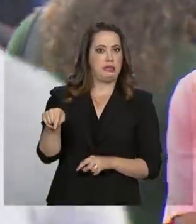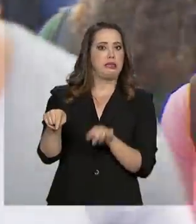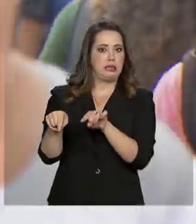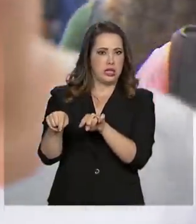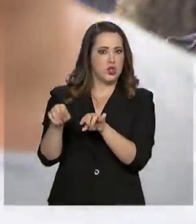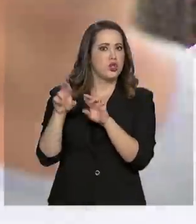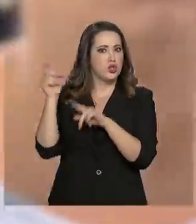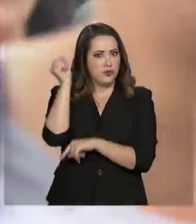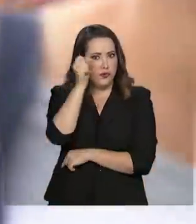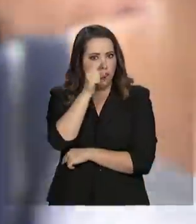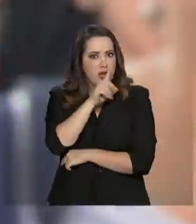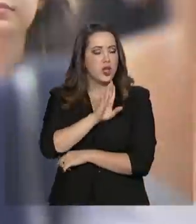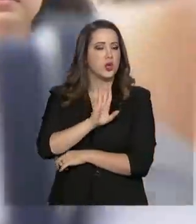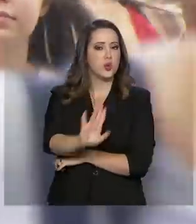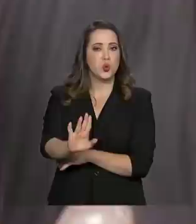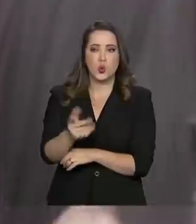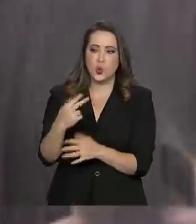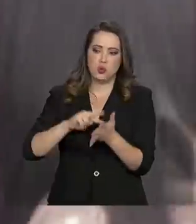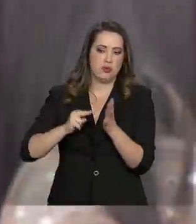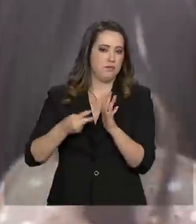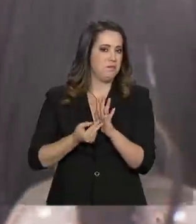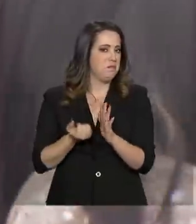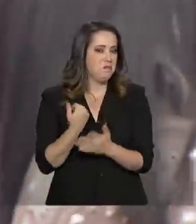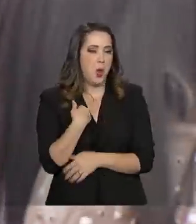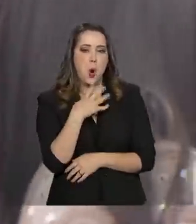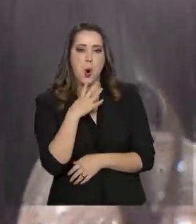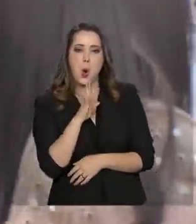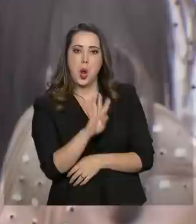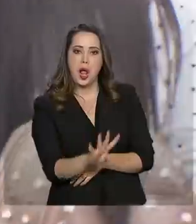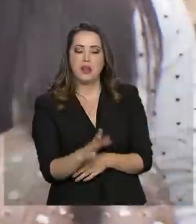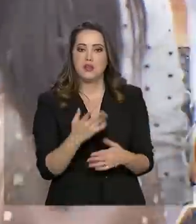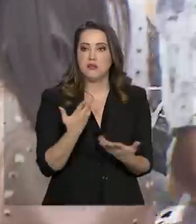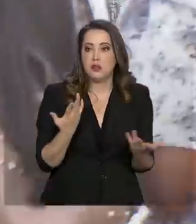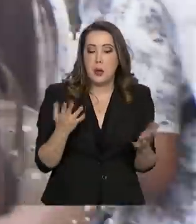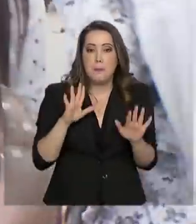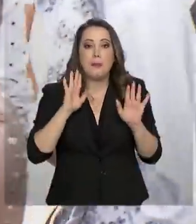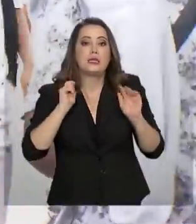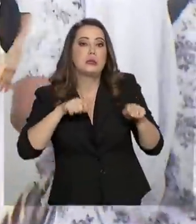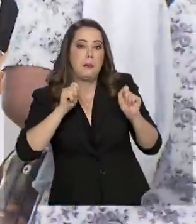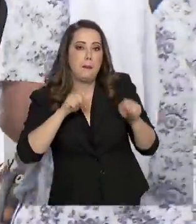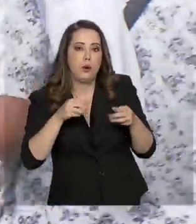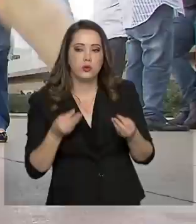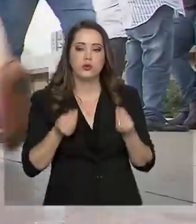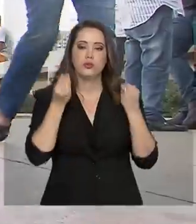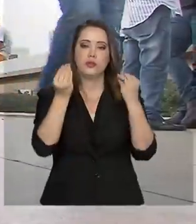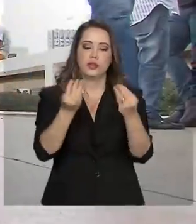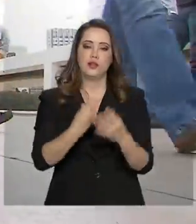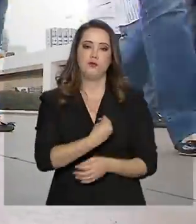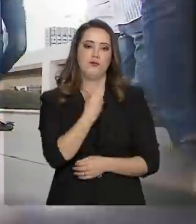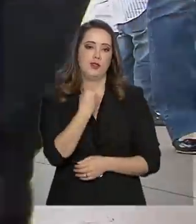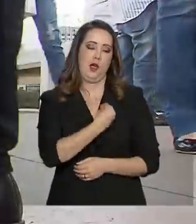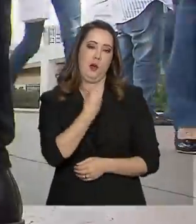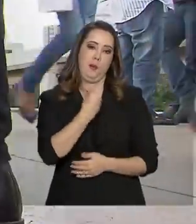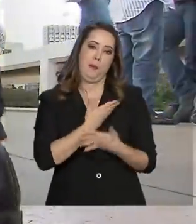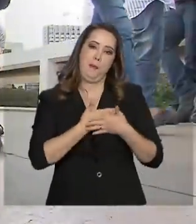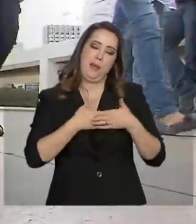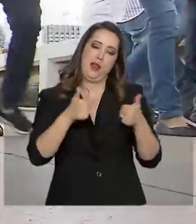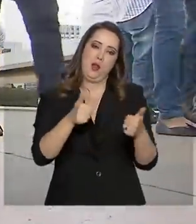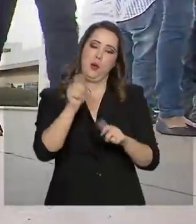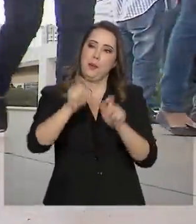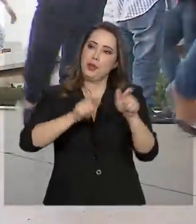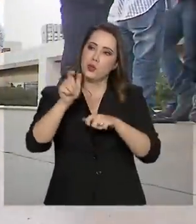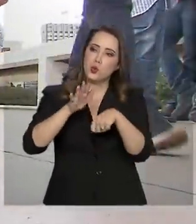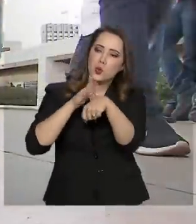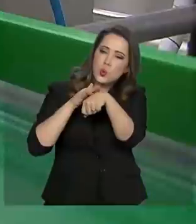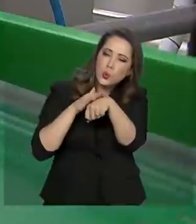provavelmente não significam nada para a maioria da população mas que podem garantir qualidade de vida para pacientes com doenças